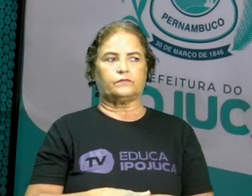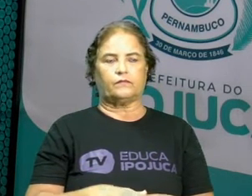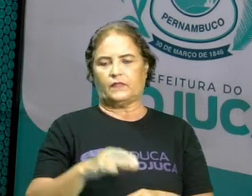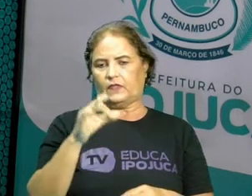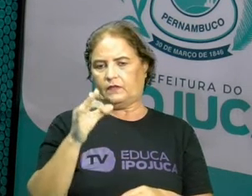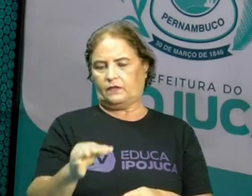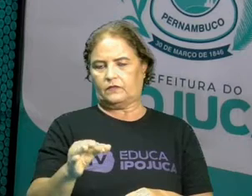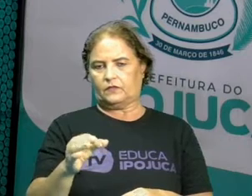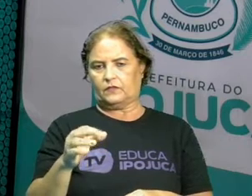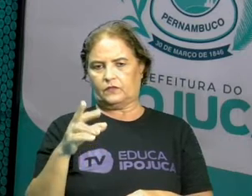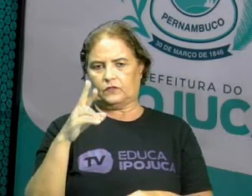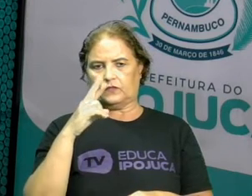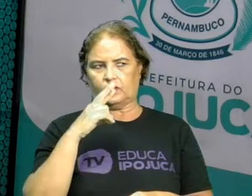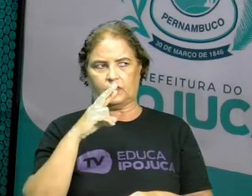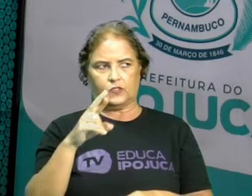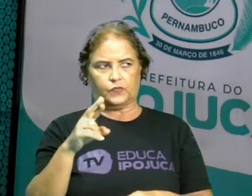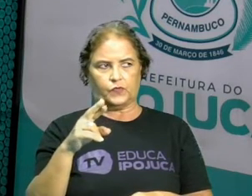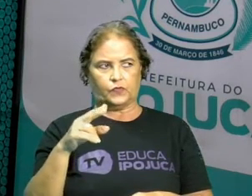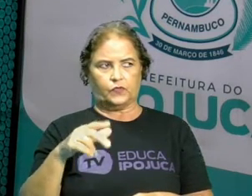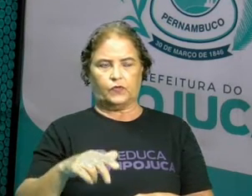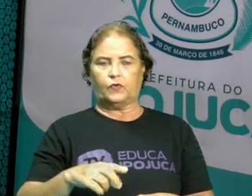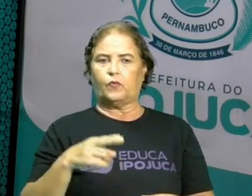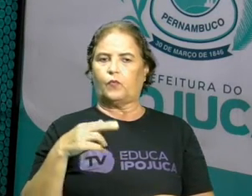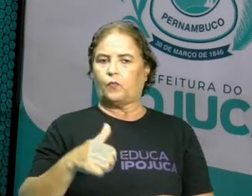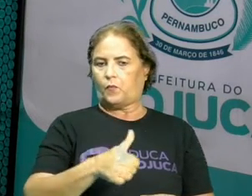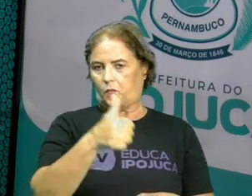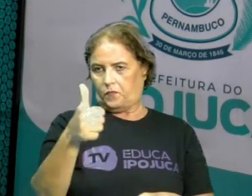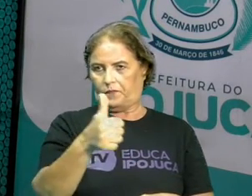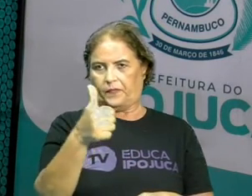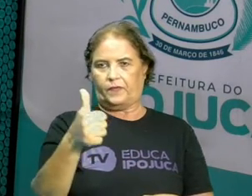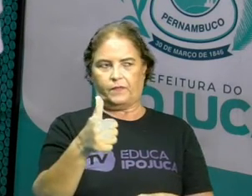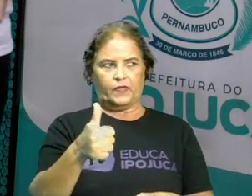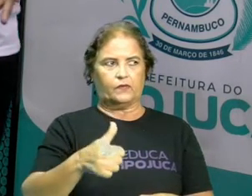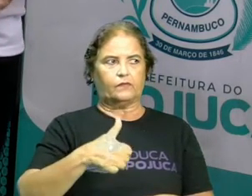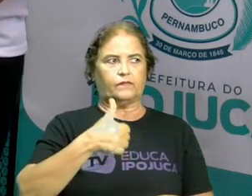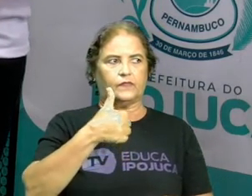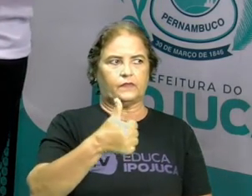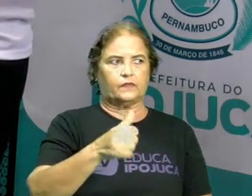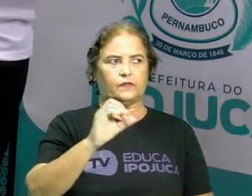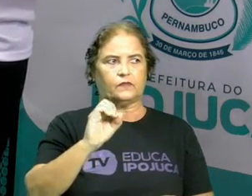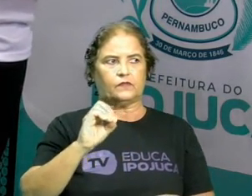respondeu o primeiro. Pois é,